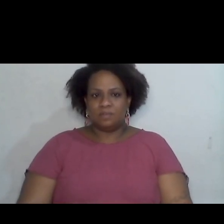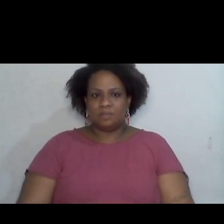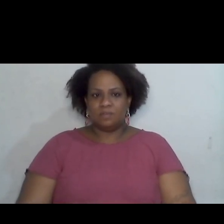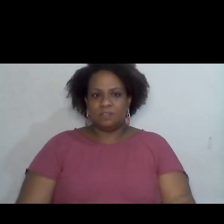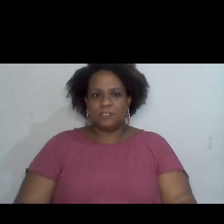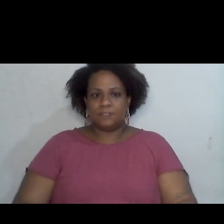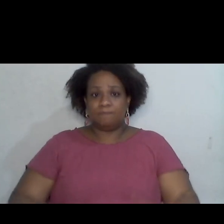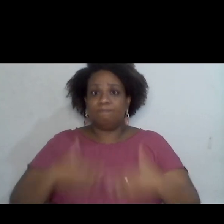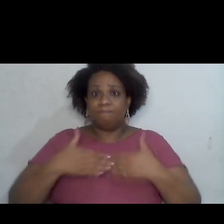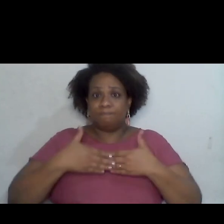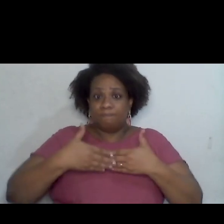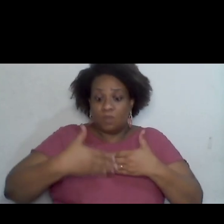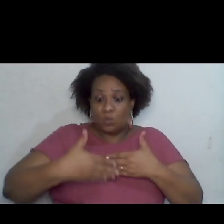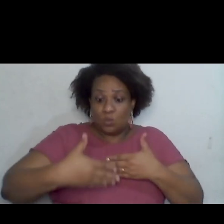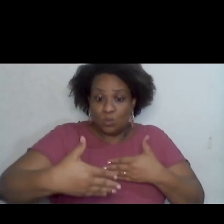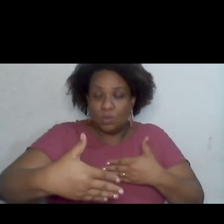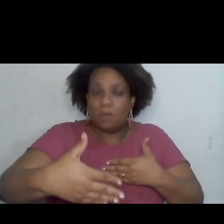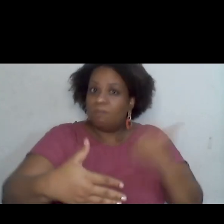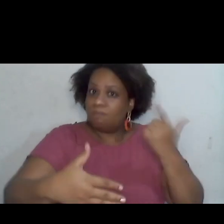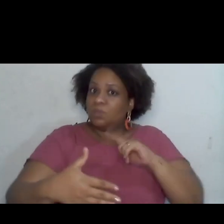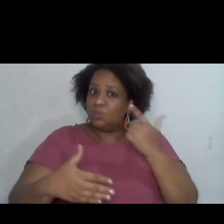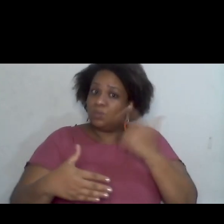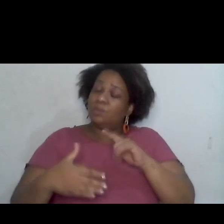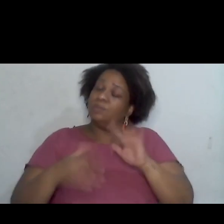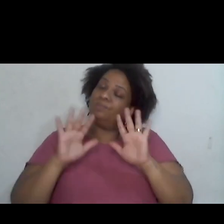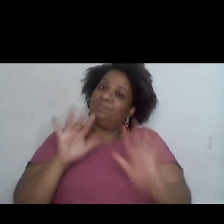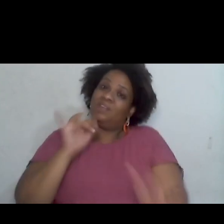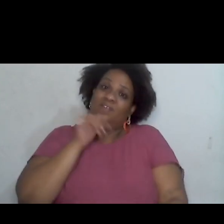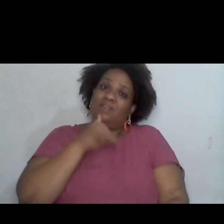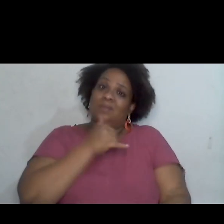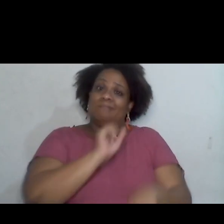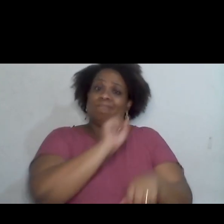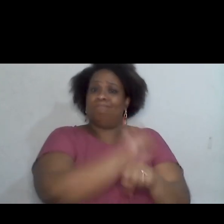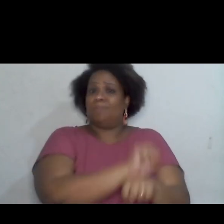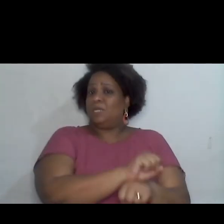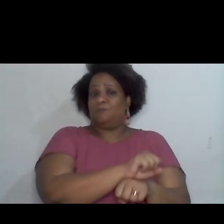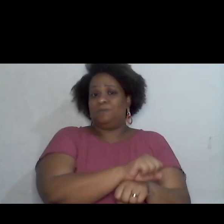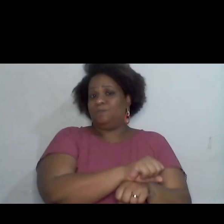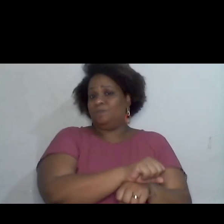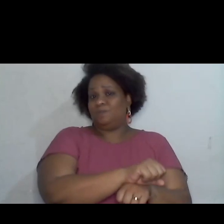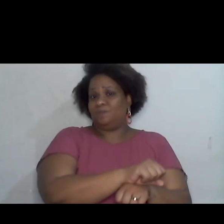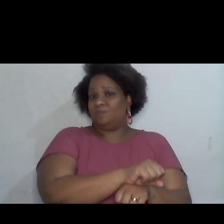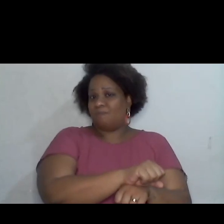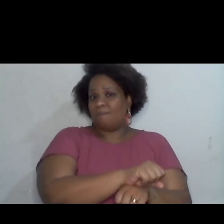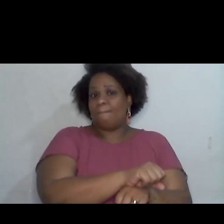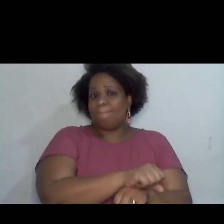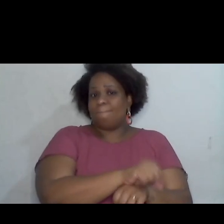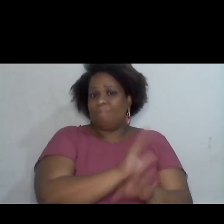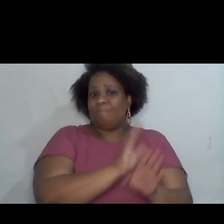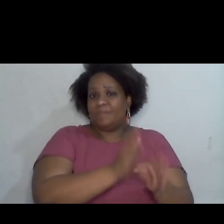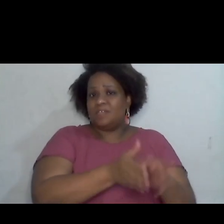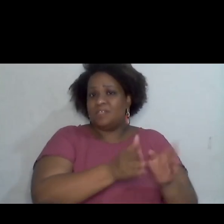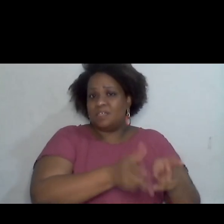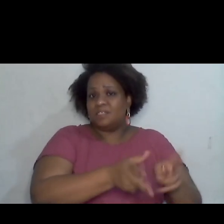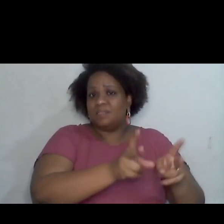estágio bem avançado, mas, infelizmente, houve descontinuidade, porque já tinha havido seguidas